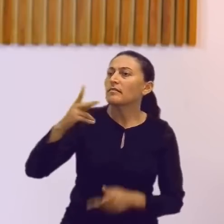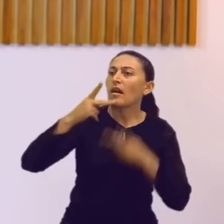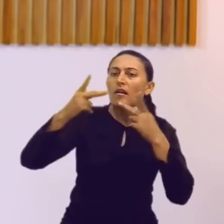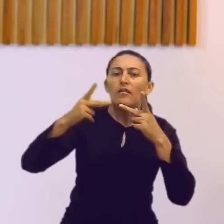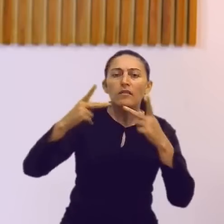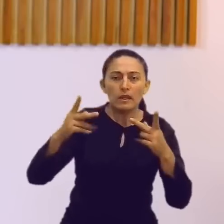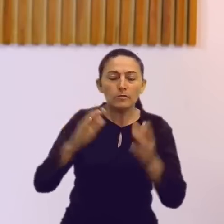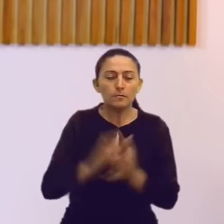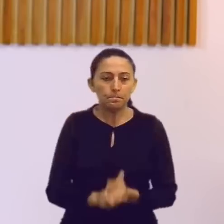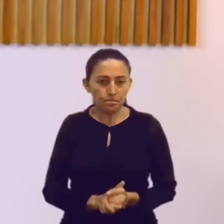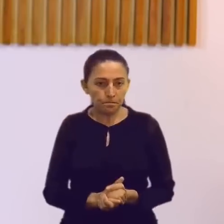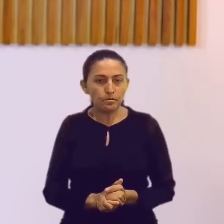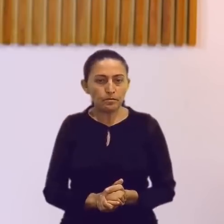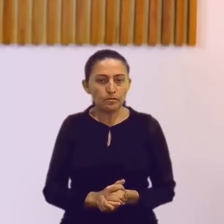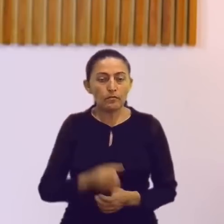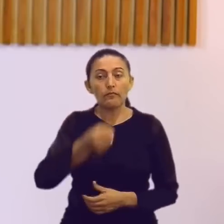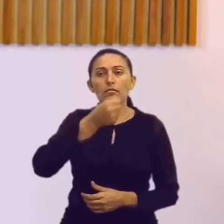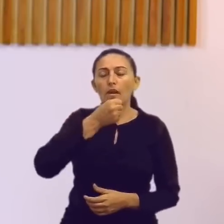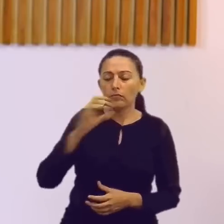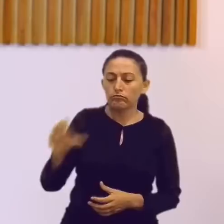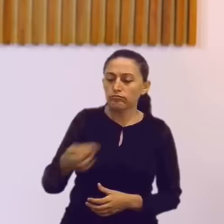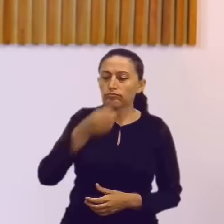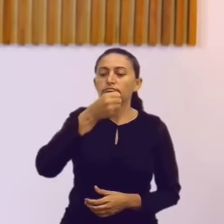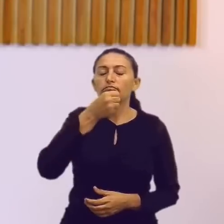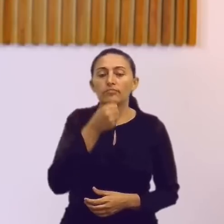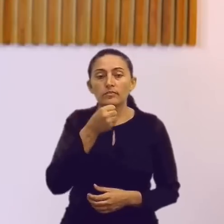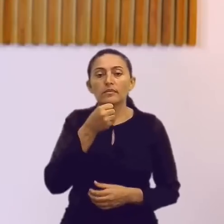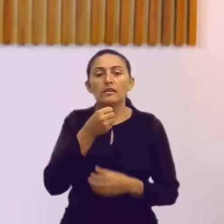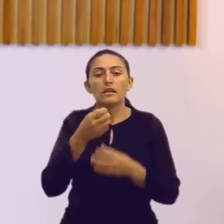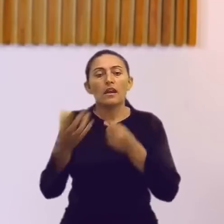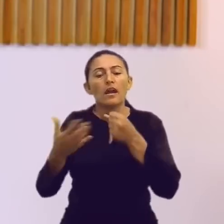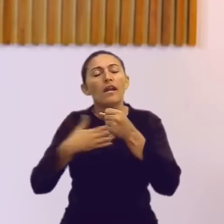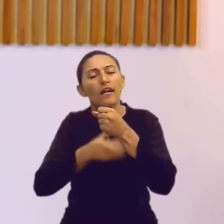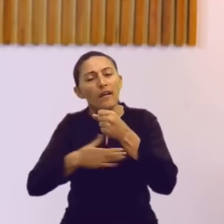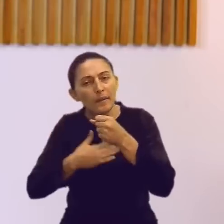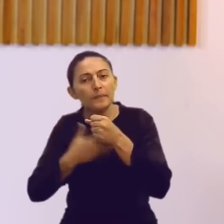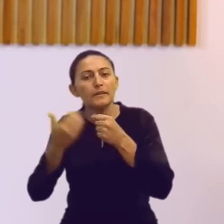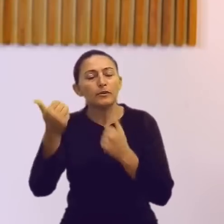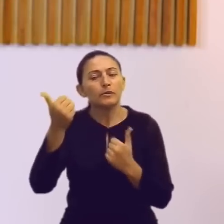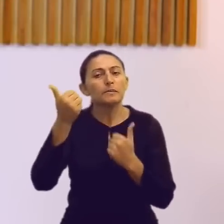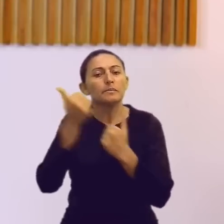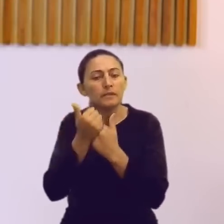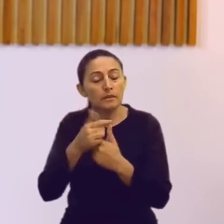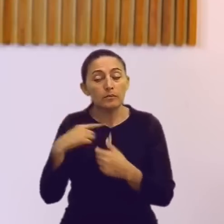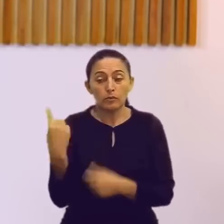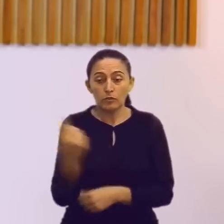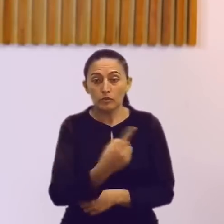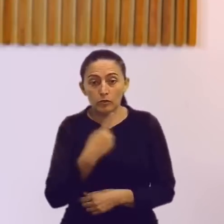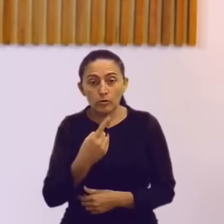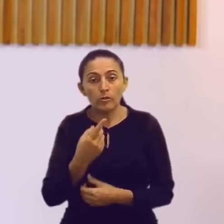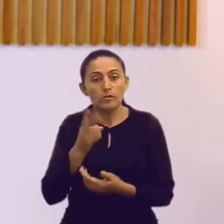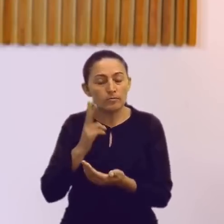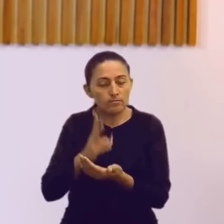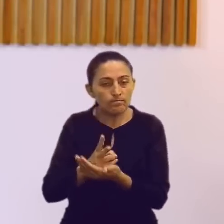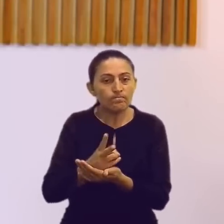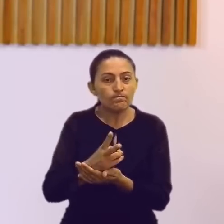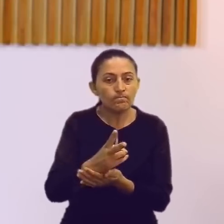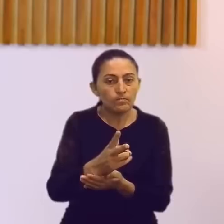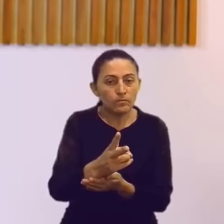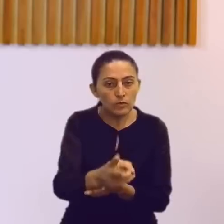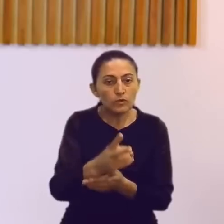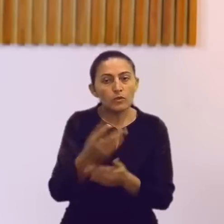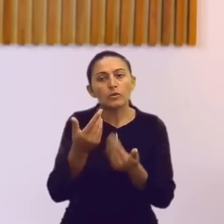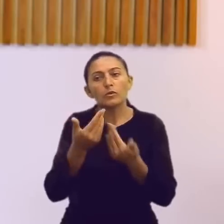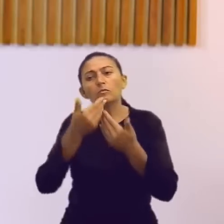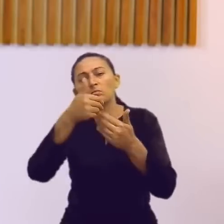igreja. Ele pegou o microfone e disse, queridos membros, nós vamos permanecer aqui, os demais estão despedidos